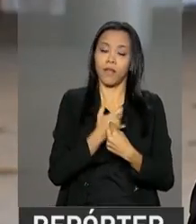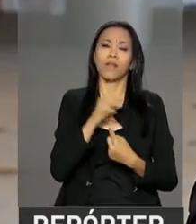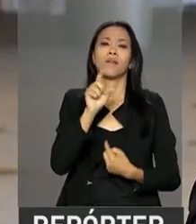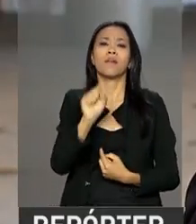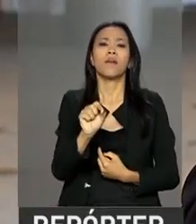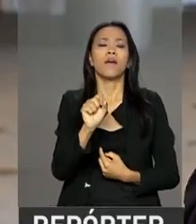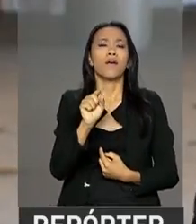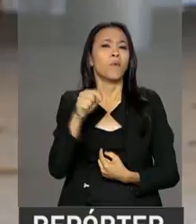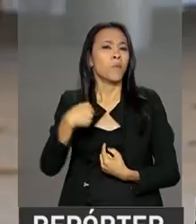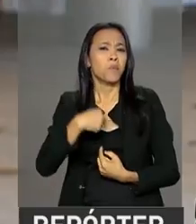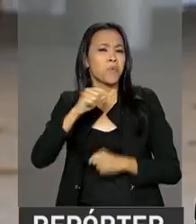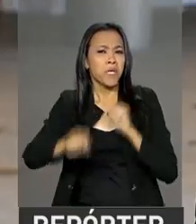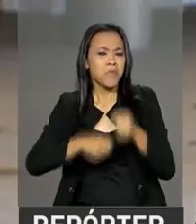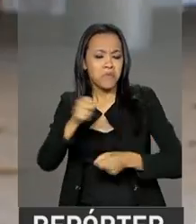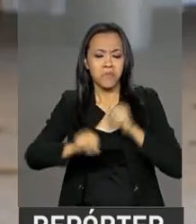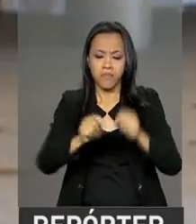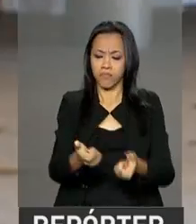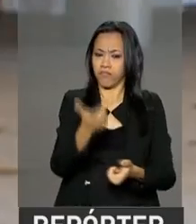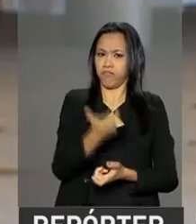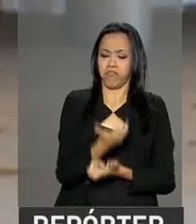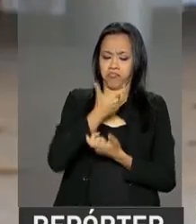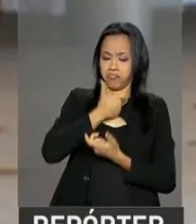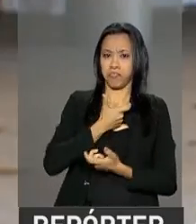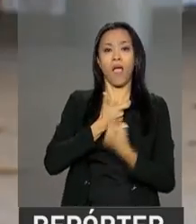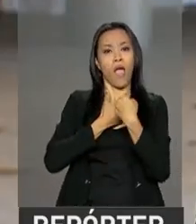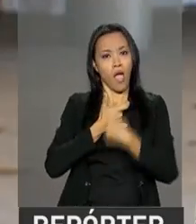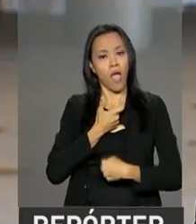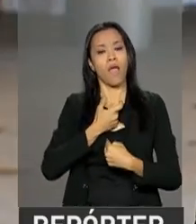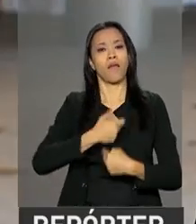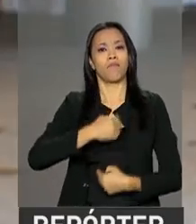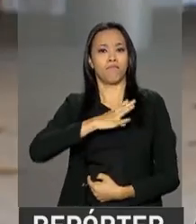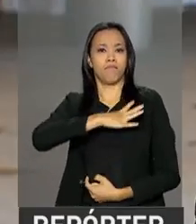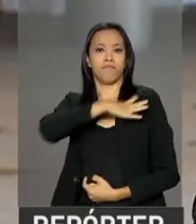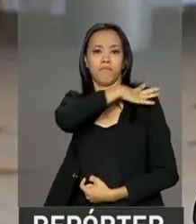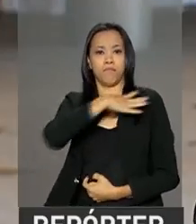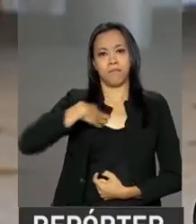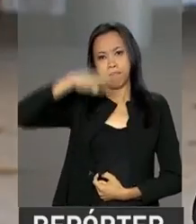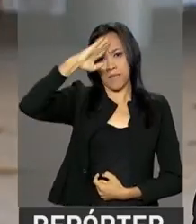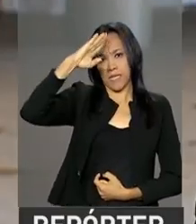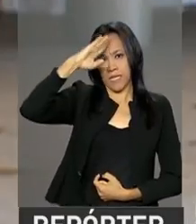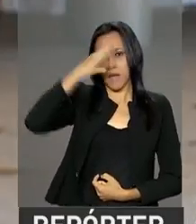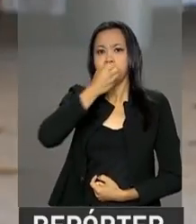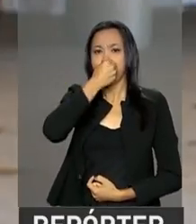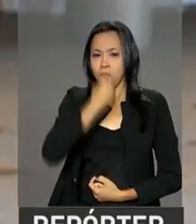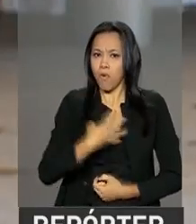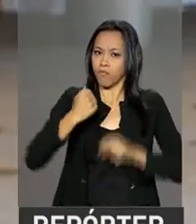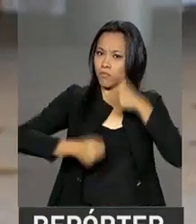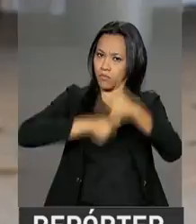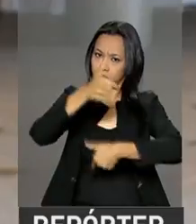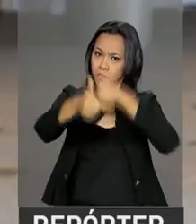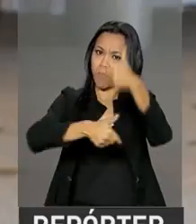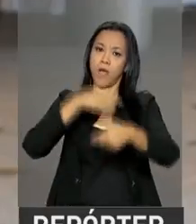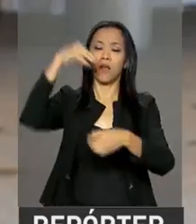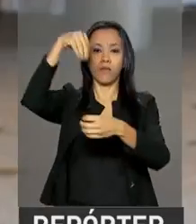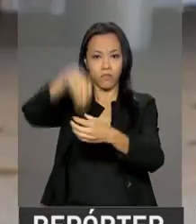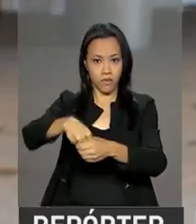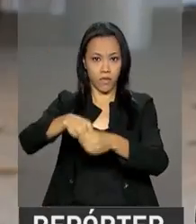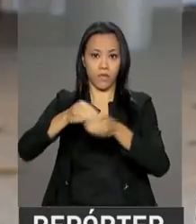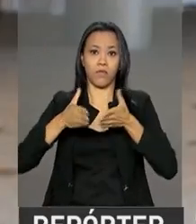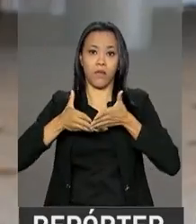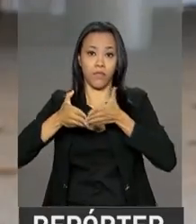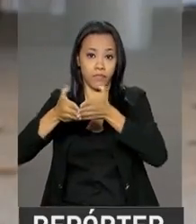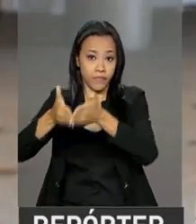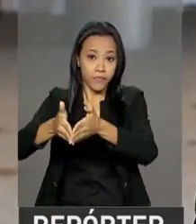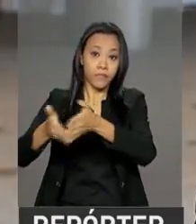é uma condecoração que é prestada a militares pelos bons serviços prestados nas Forças Armadas na mesma ocasião o